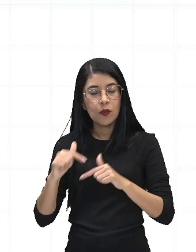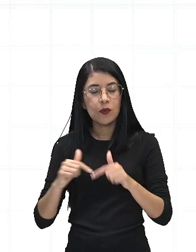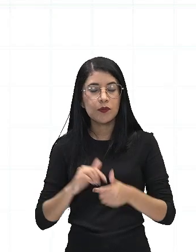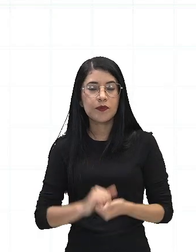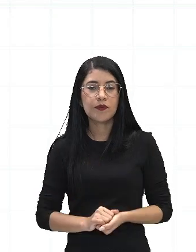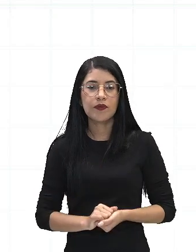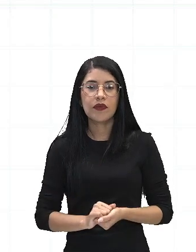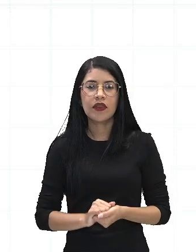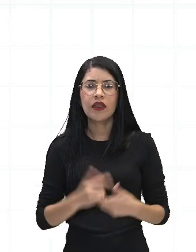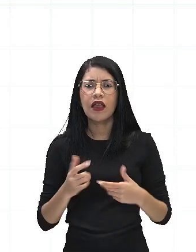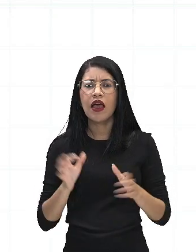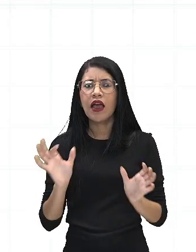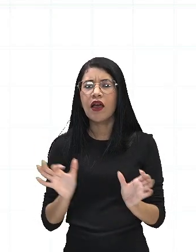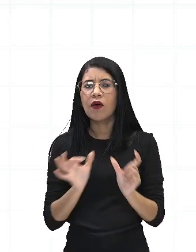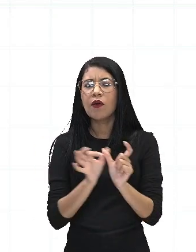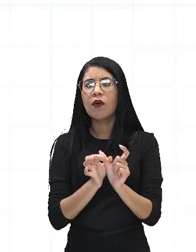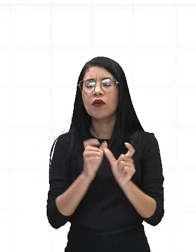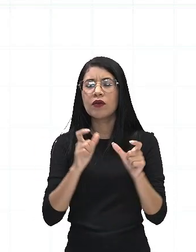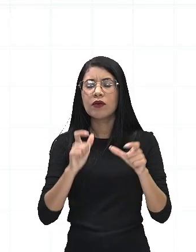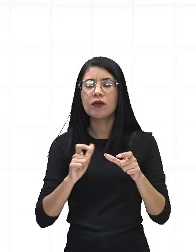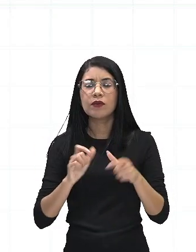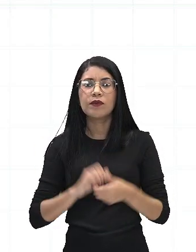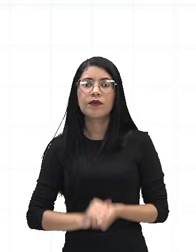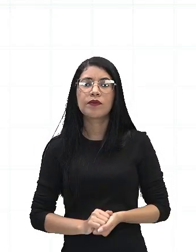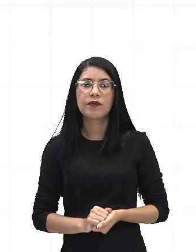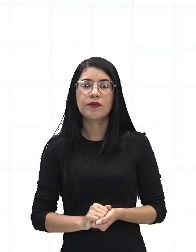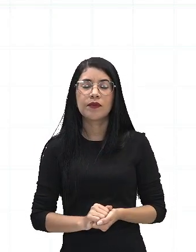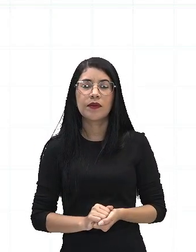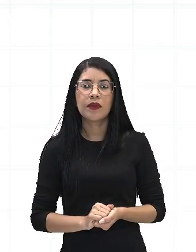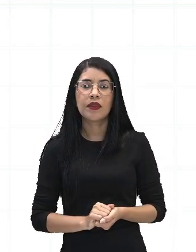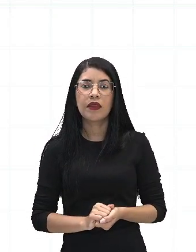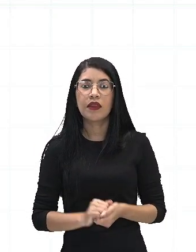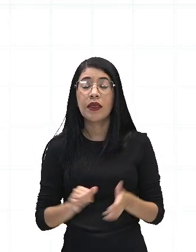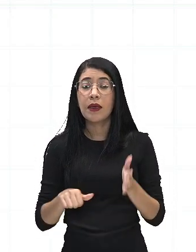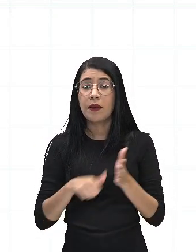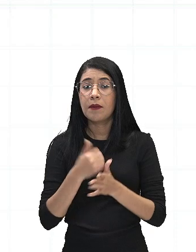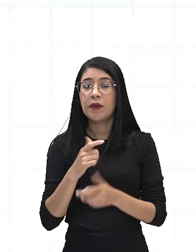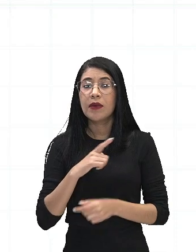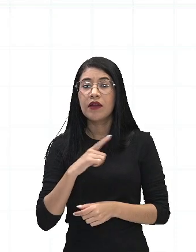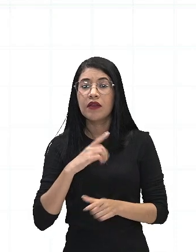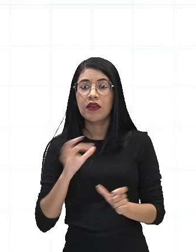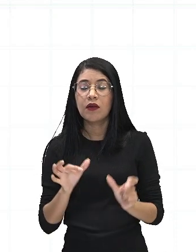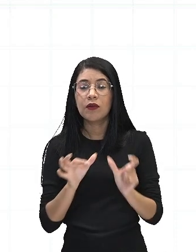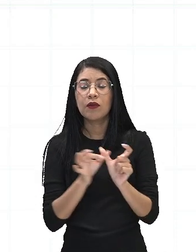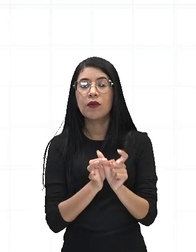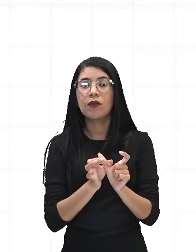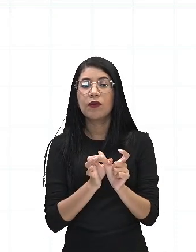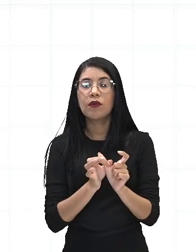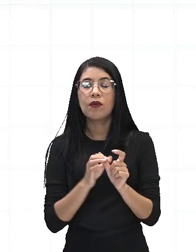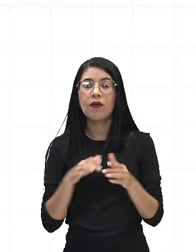estão as posições? Percebe que nós temos primeiro a conjunção,